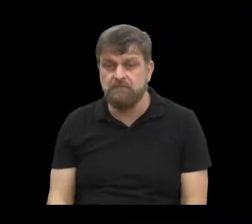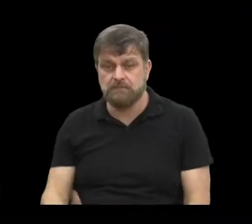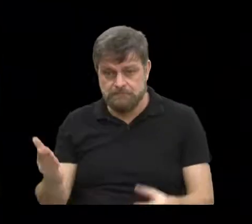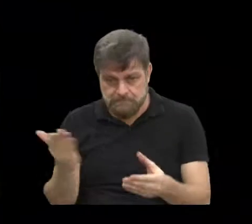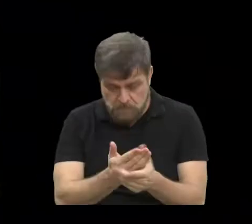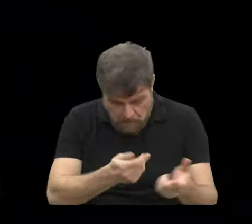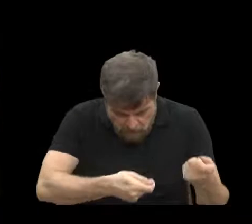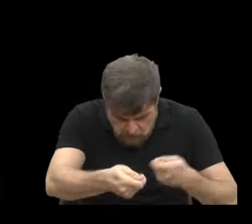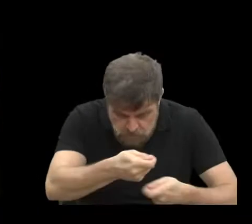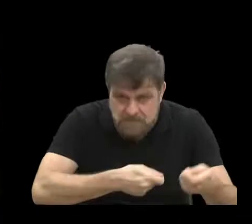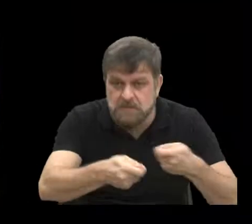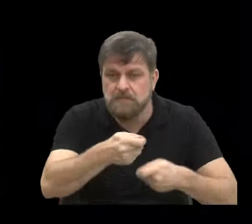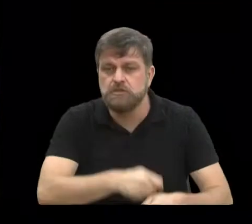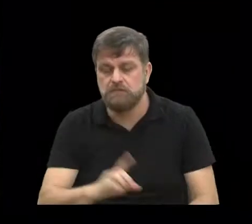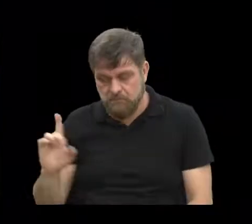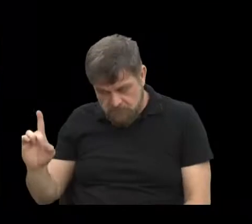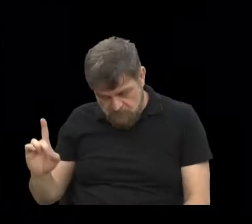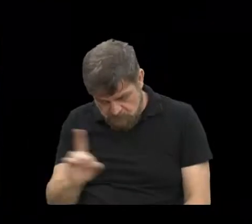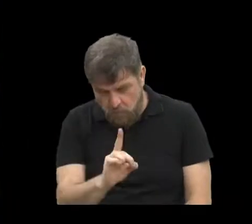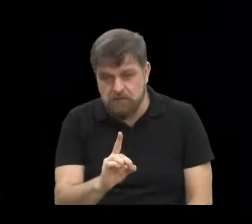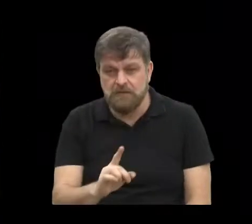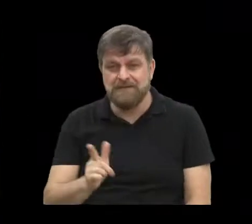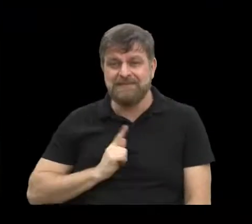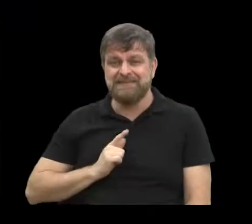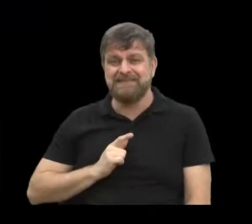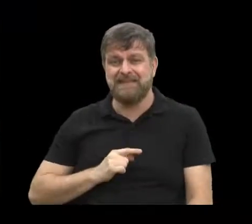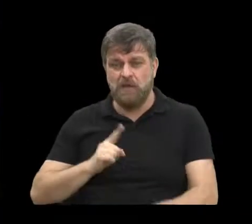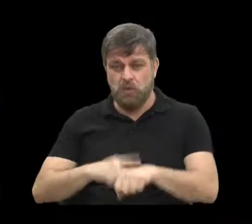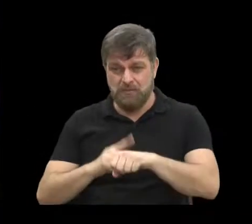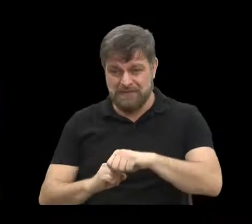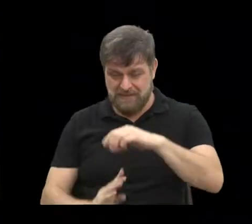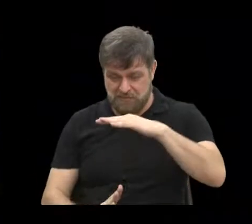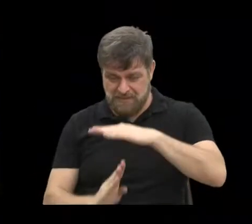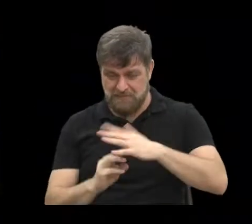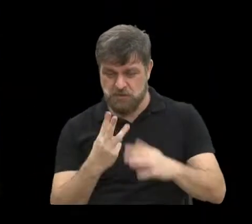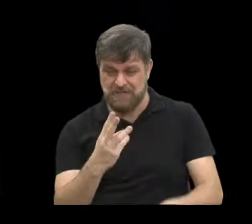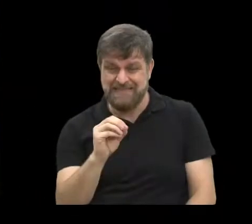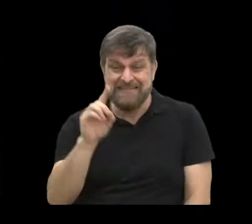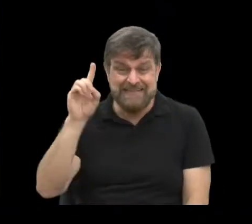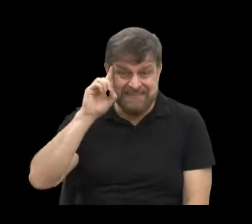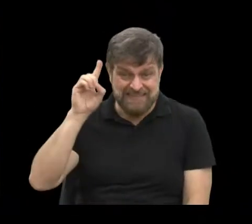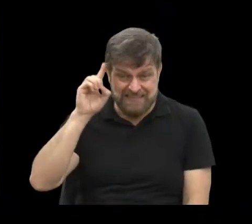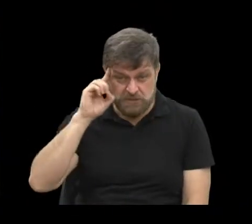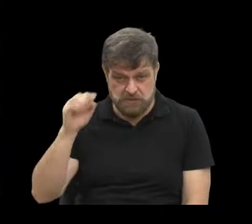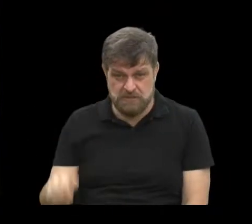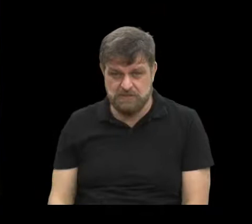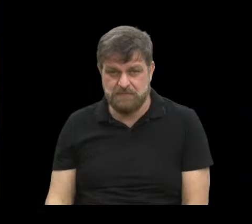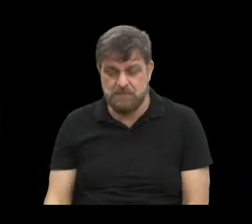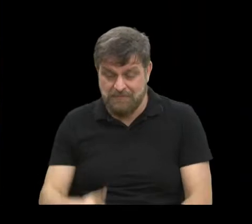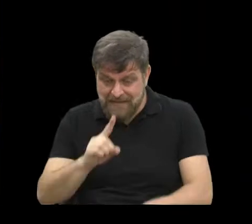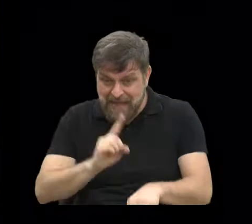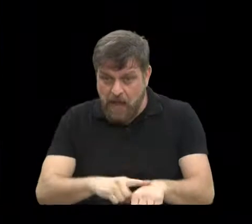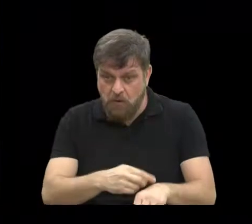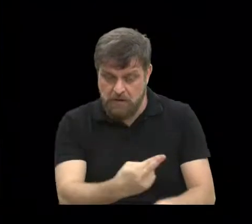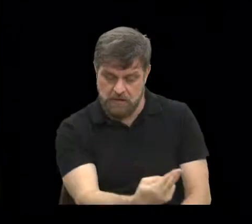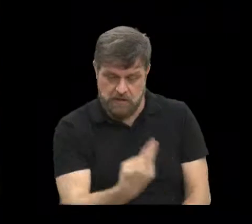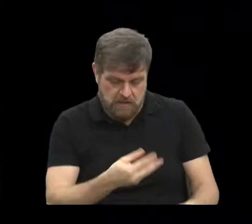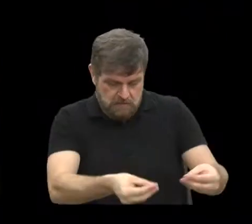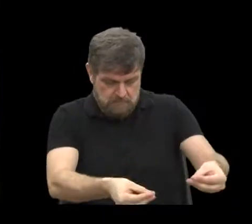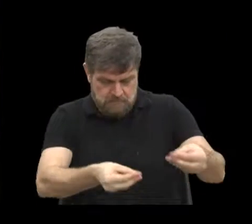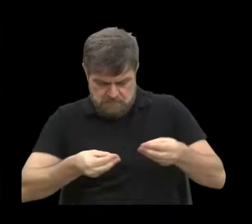administrativo, ok? O prazo para protocolar um recurso é de 30 dias, contados a partir do momento que a pessoa